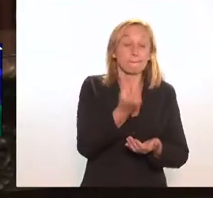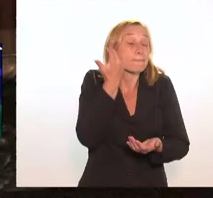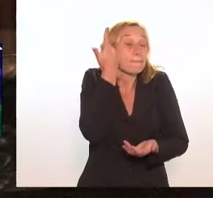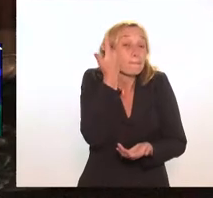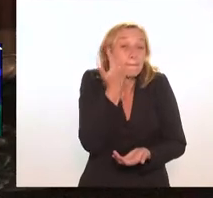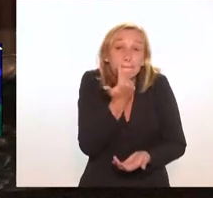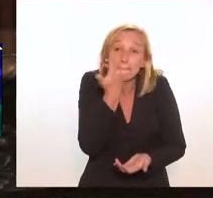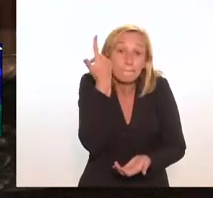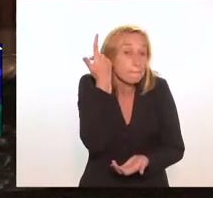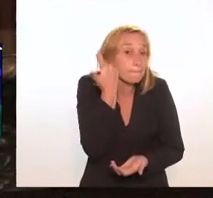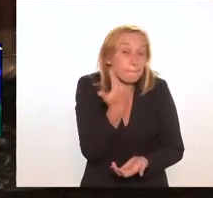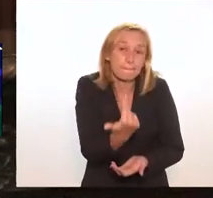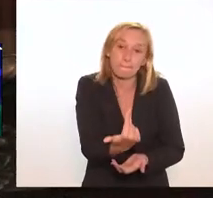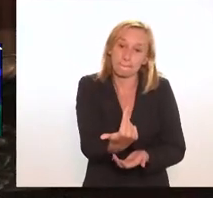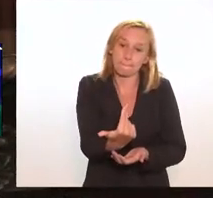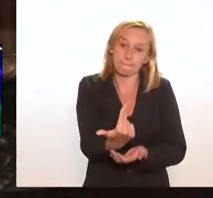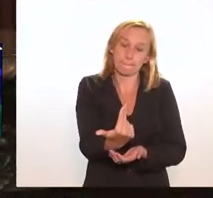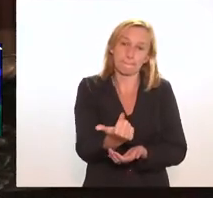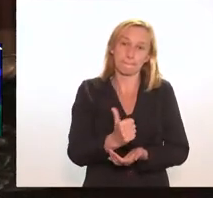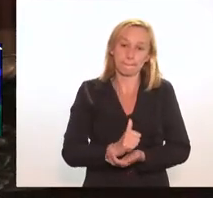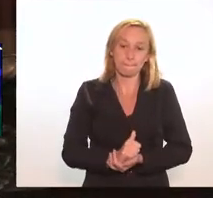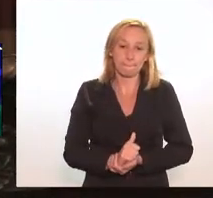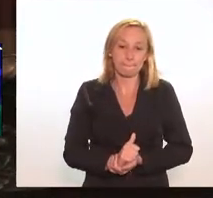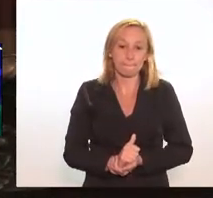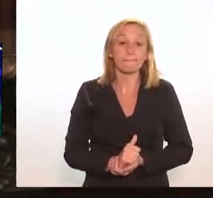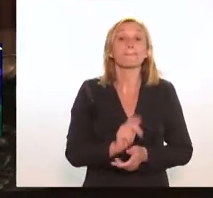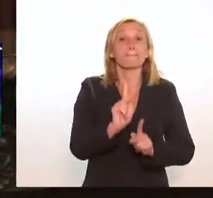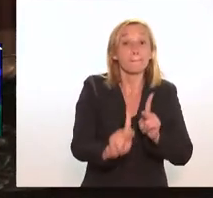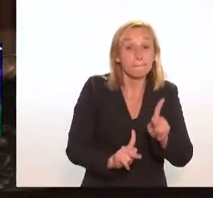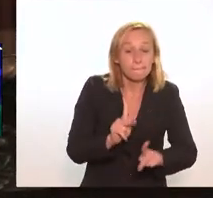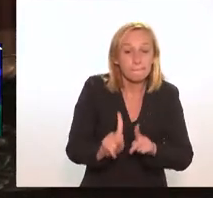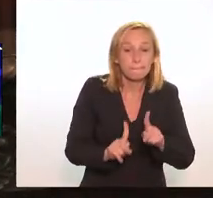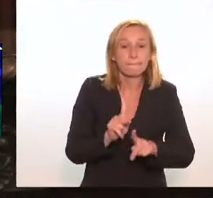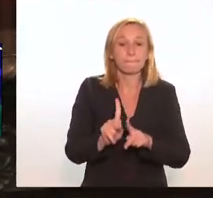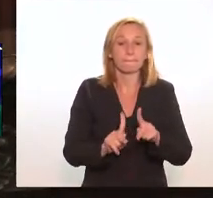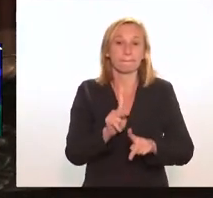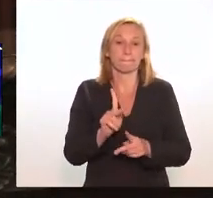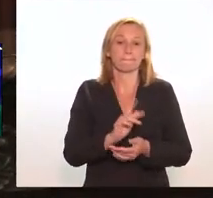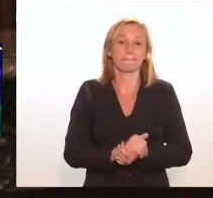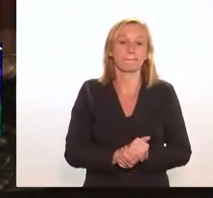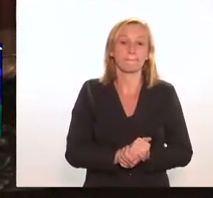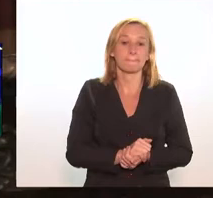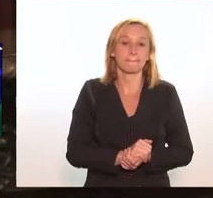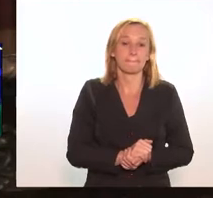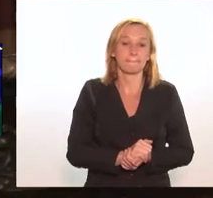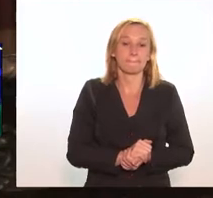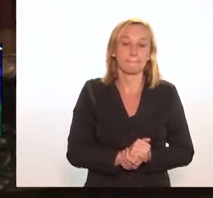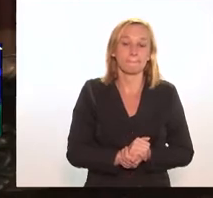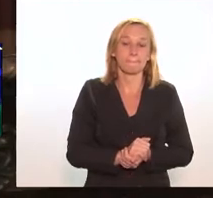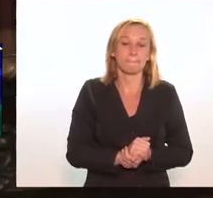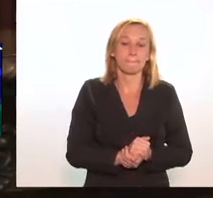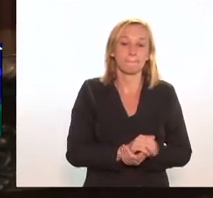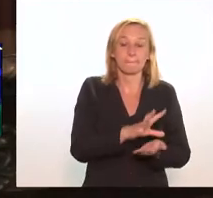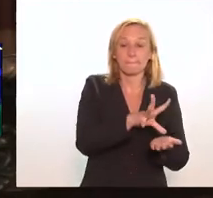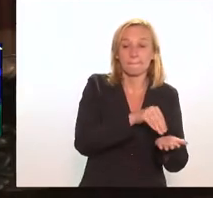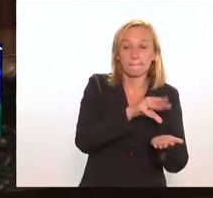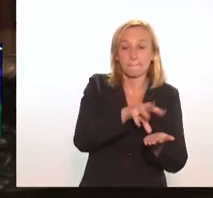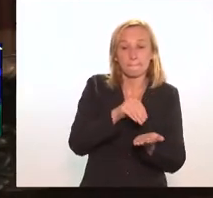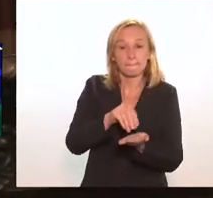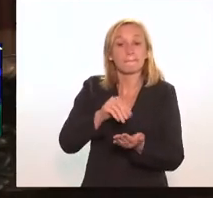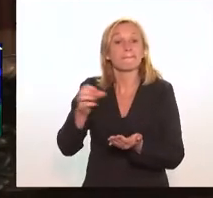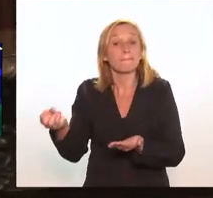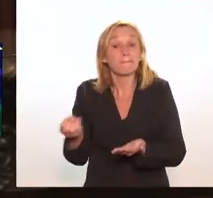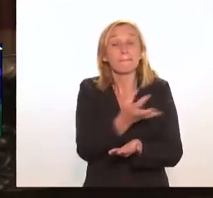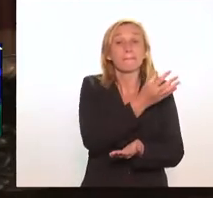natural e espontânea que o povo vai fazendo de novas realidades que vão